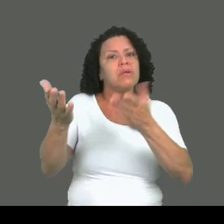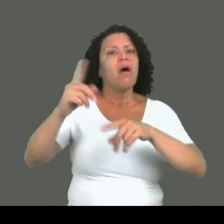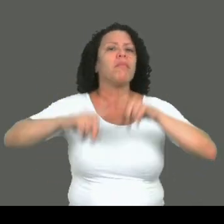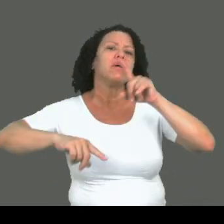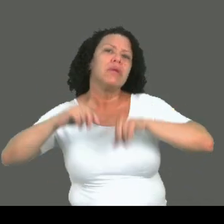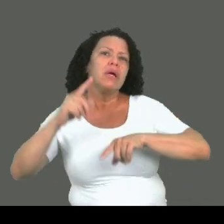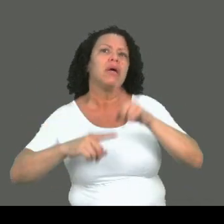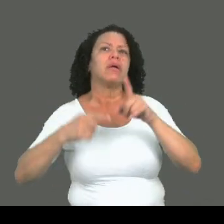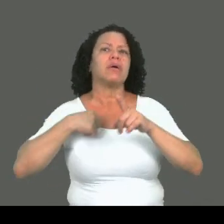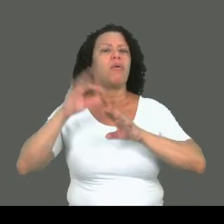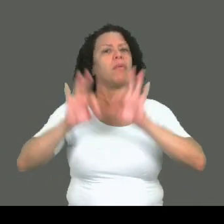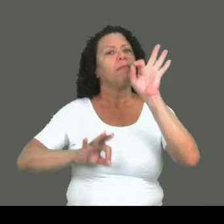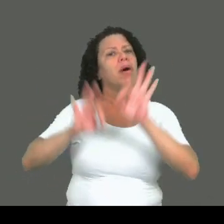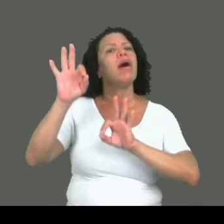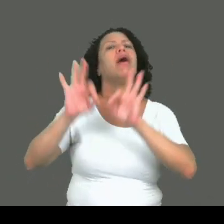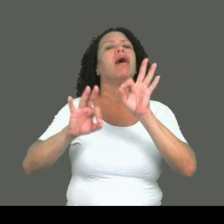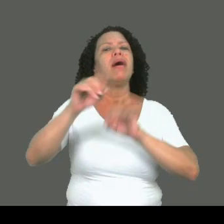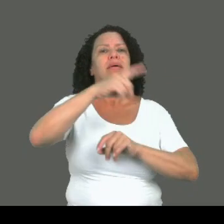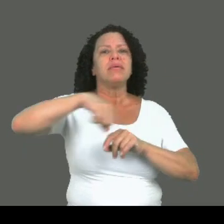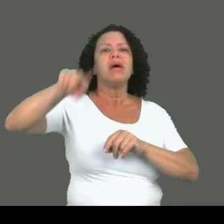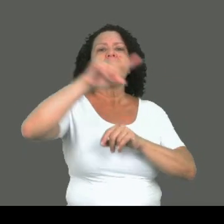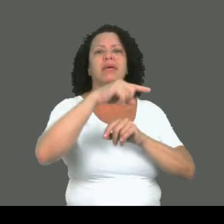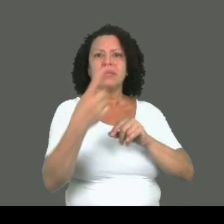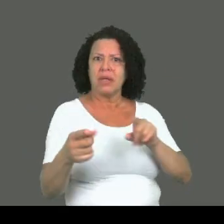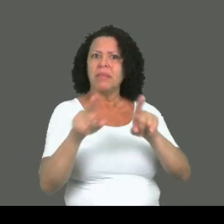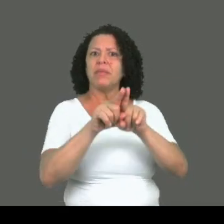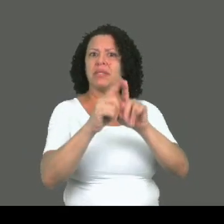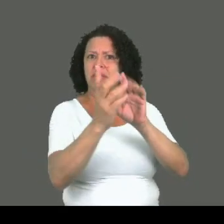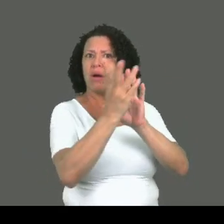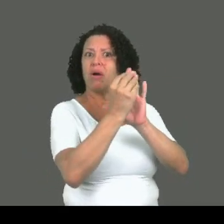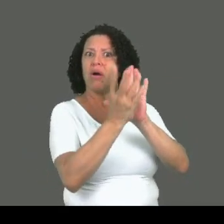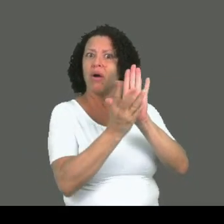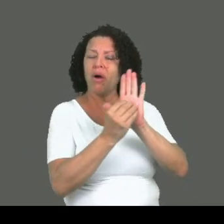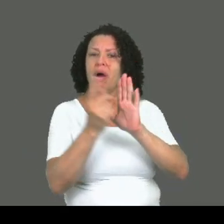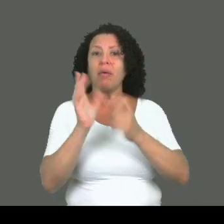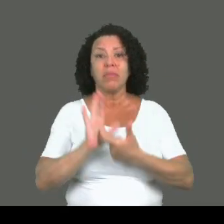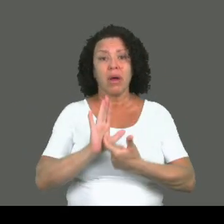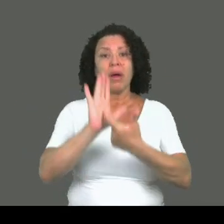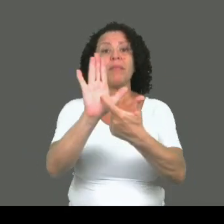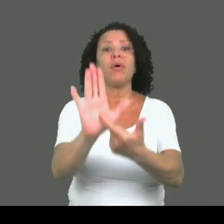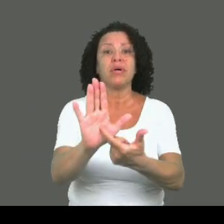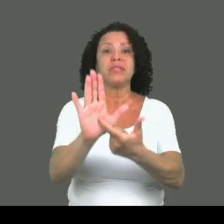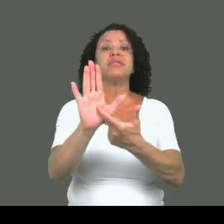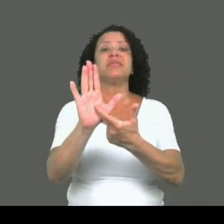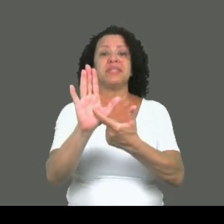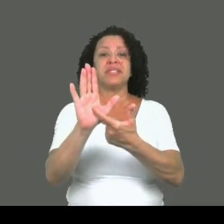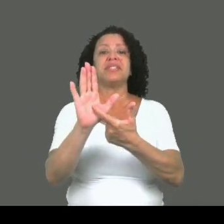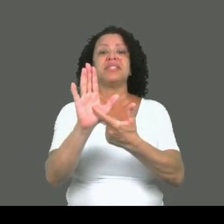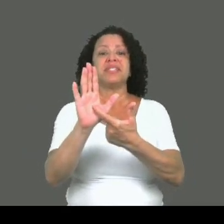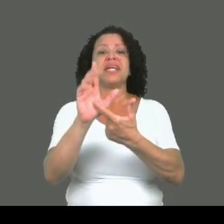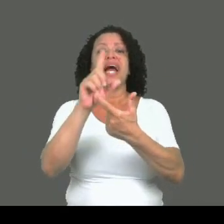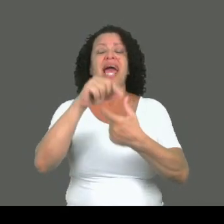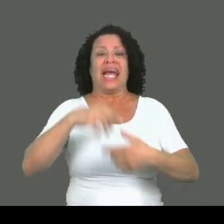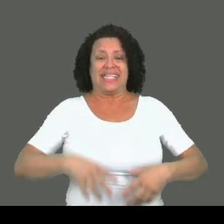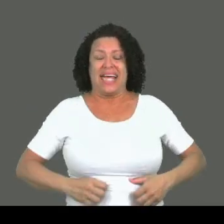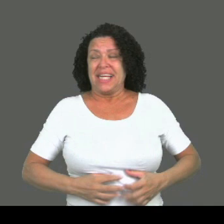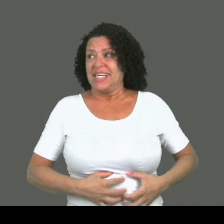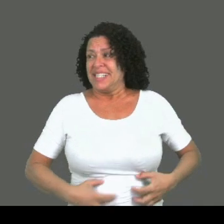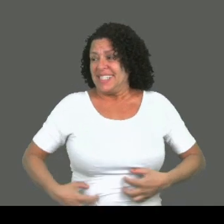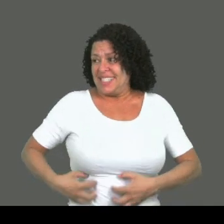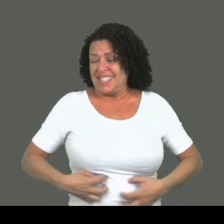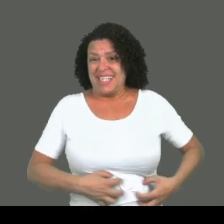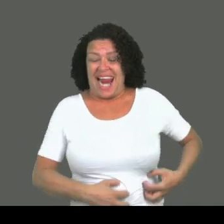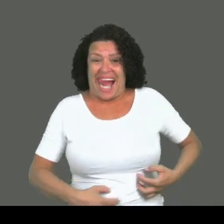eu preparei e todo o conteúdo que a gente tem para transmitir. Né? É o chamado borboletas na barriga, aquela sensação